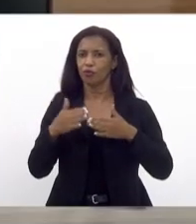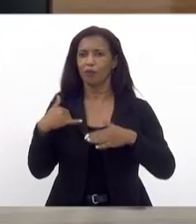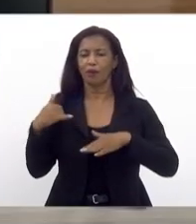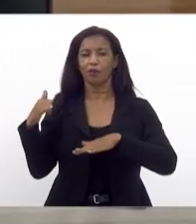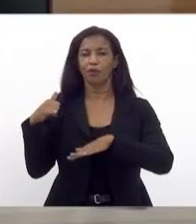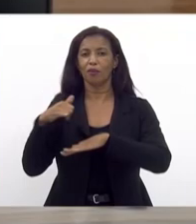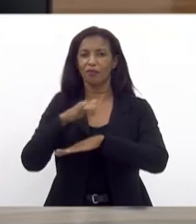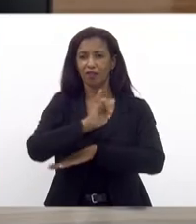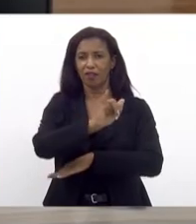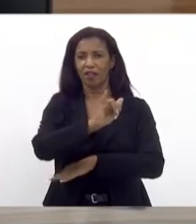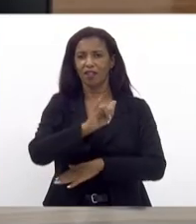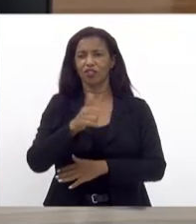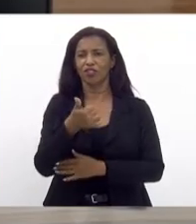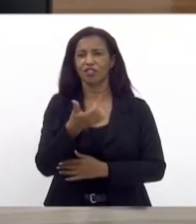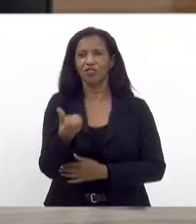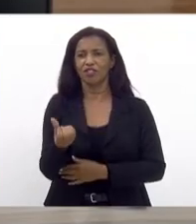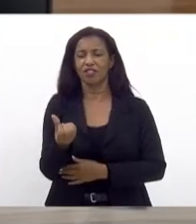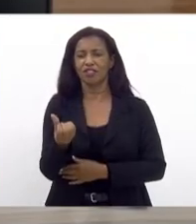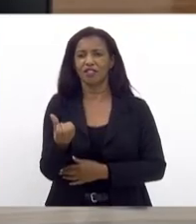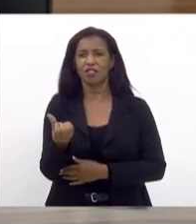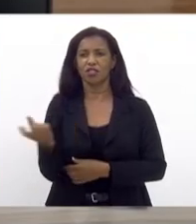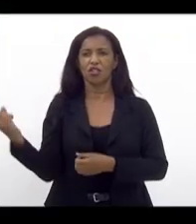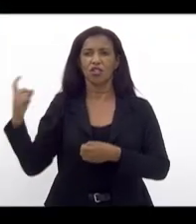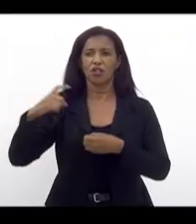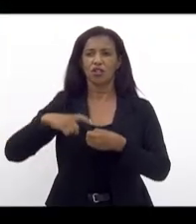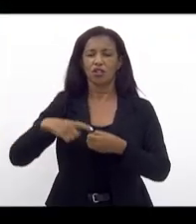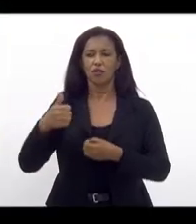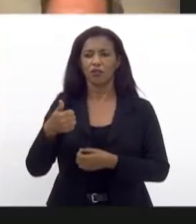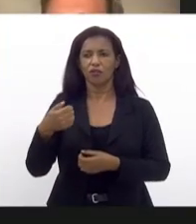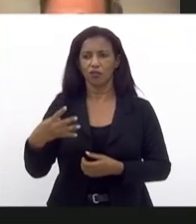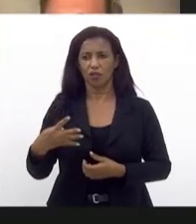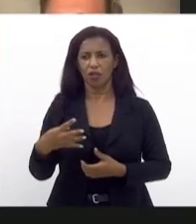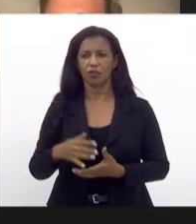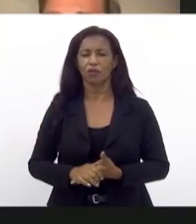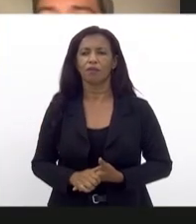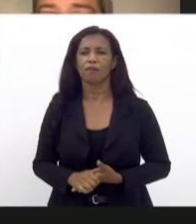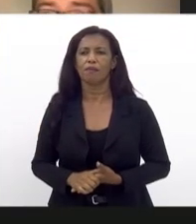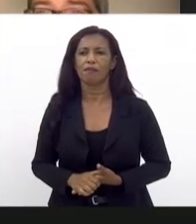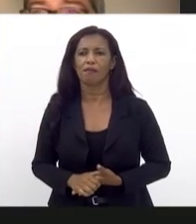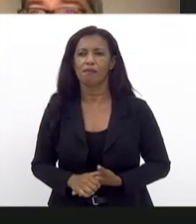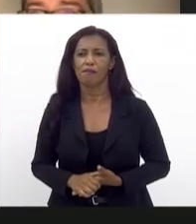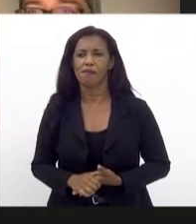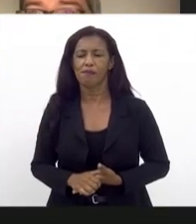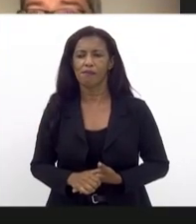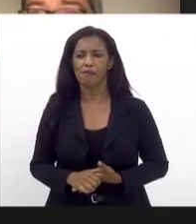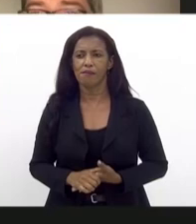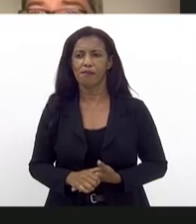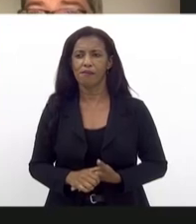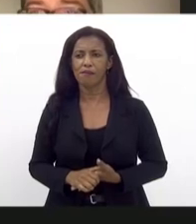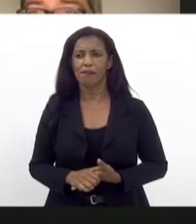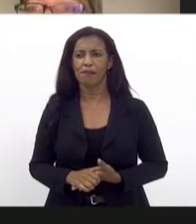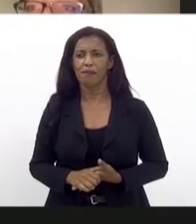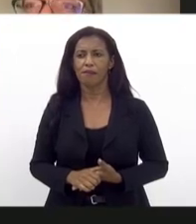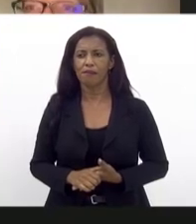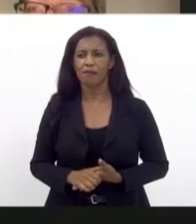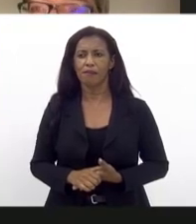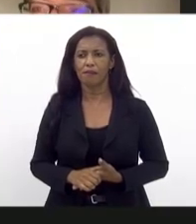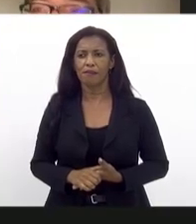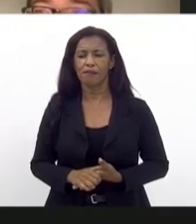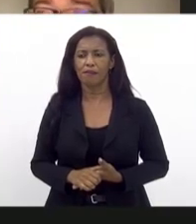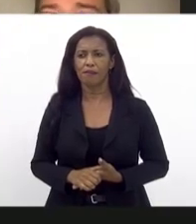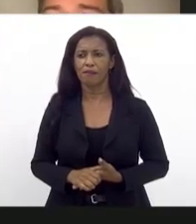viagem 16 e volto 14. Eu já não quero... Você... Não,